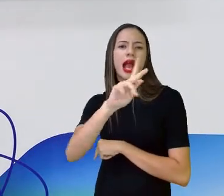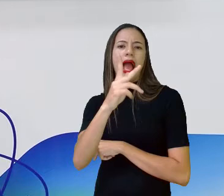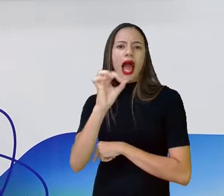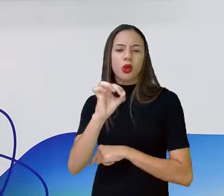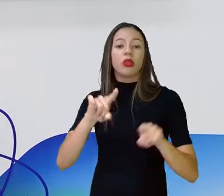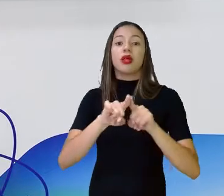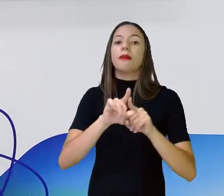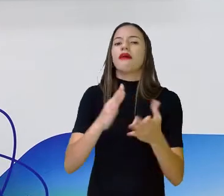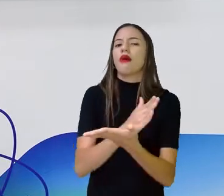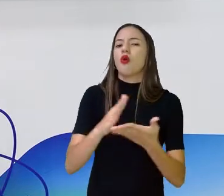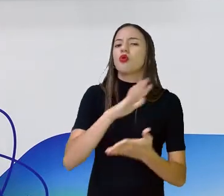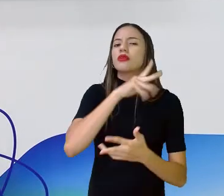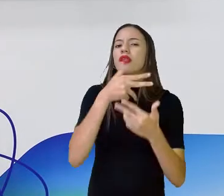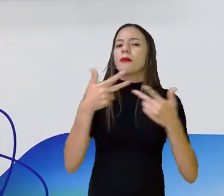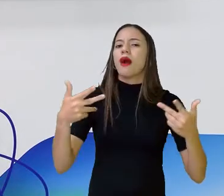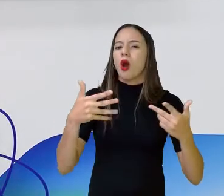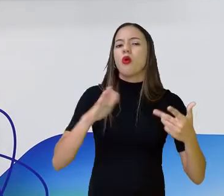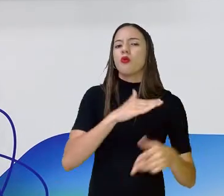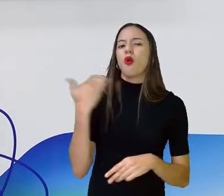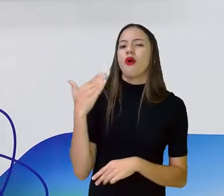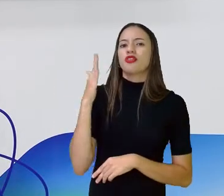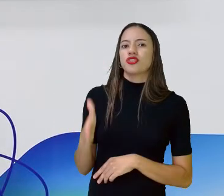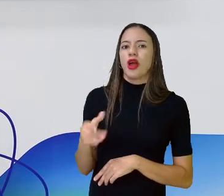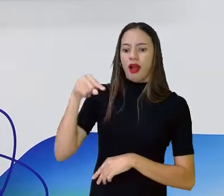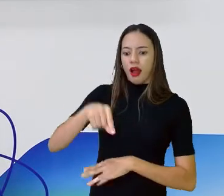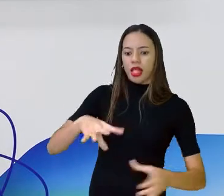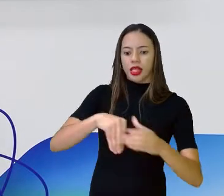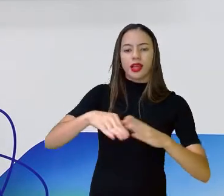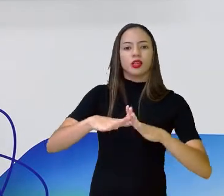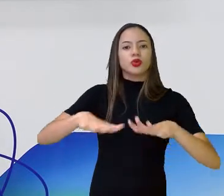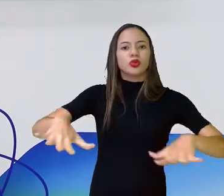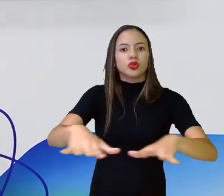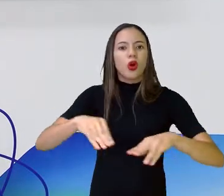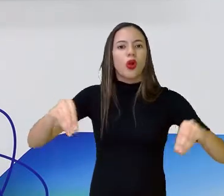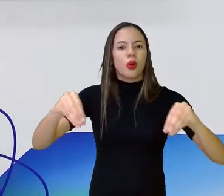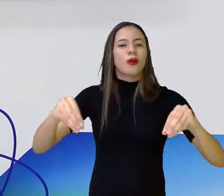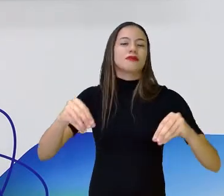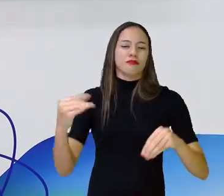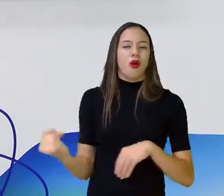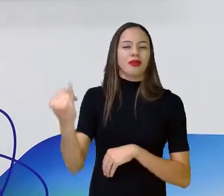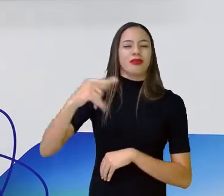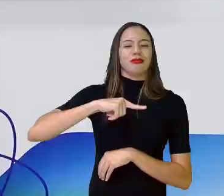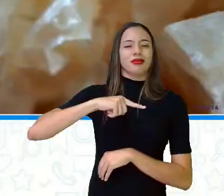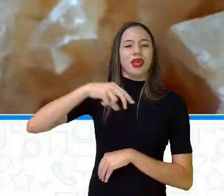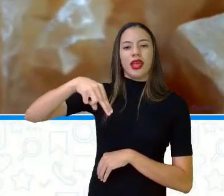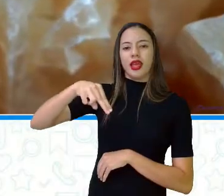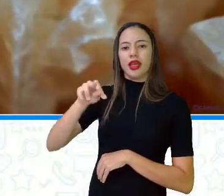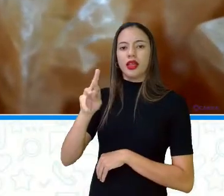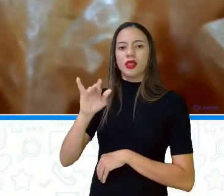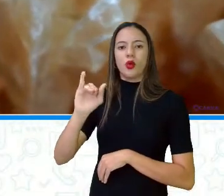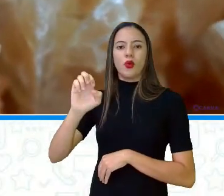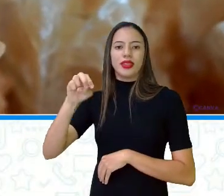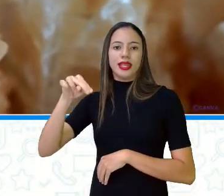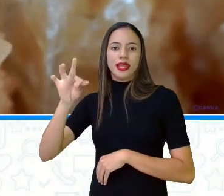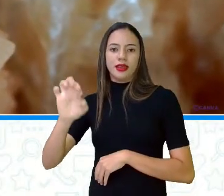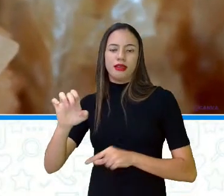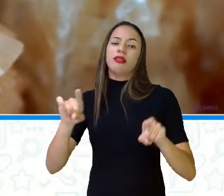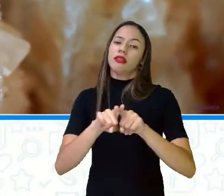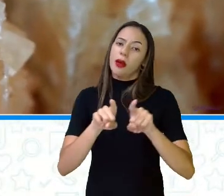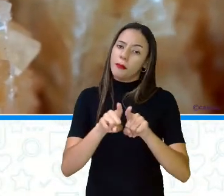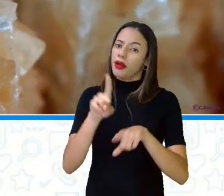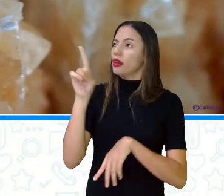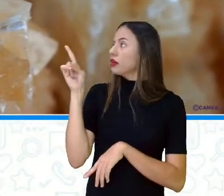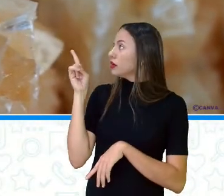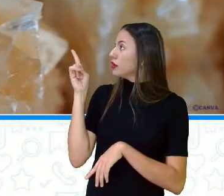matéria orgânica que vai ser importante também para nutrir o solo. E, claro, os minerais. Minerais também vão